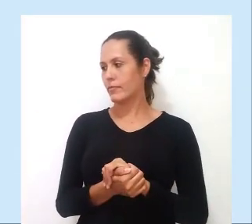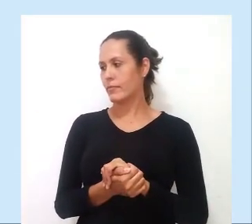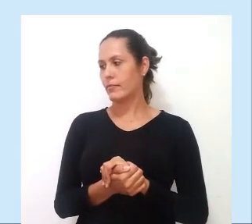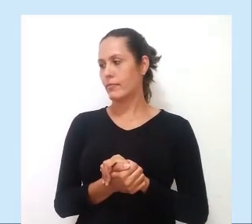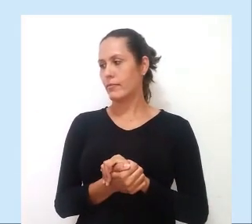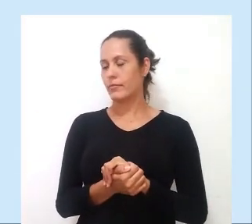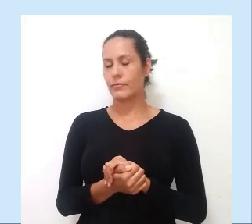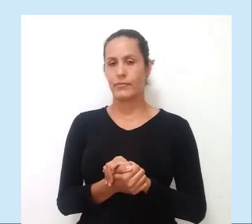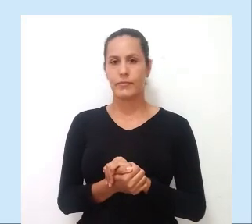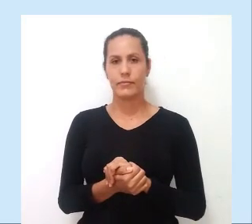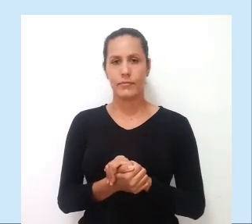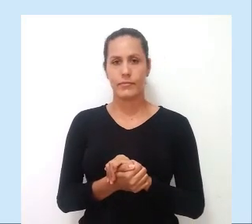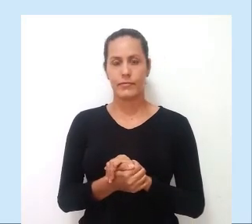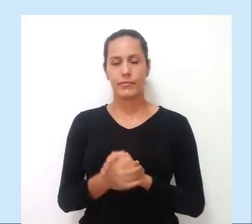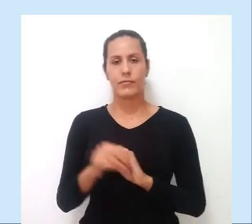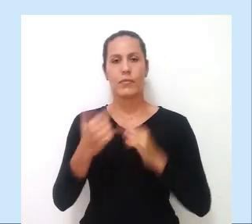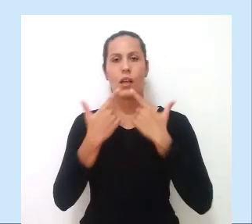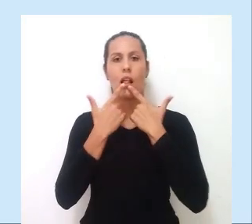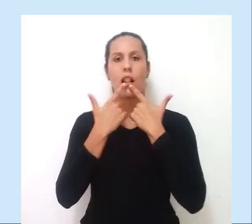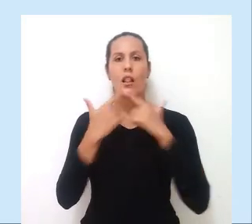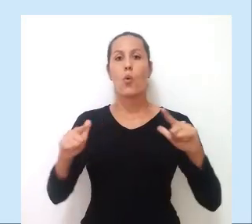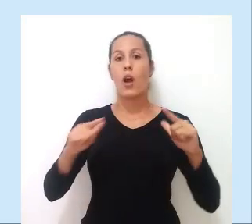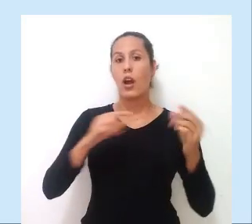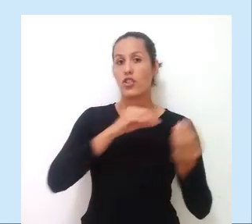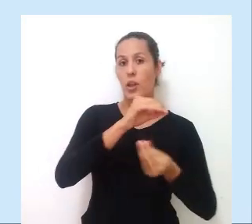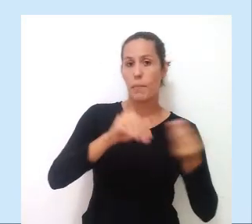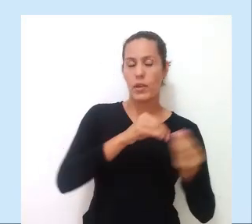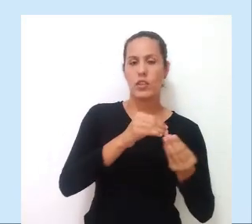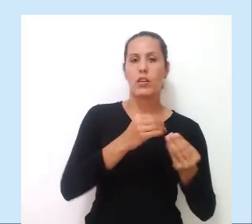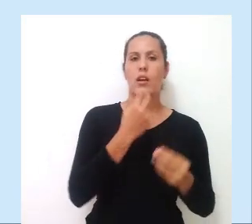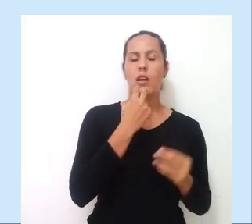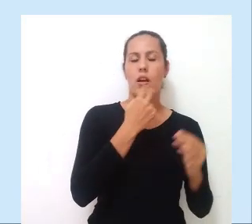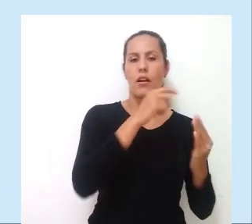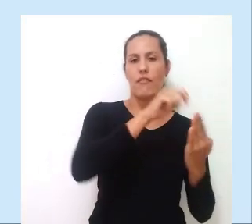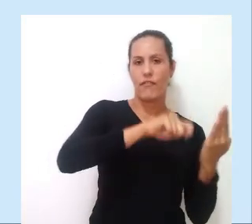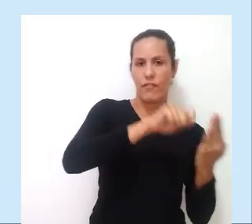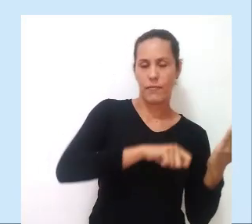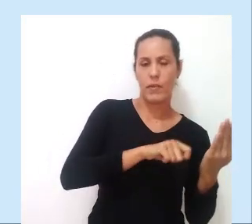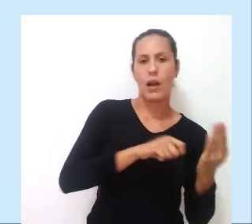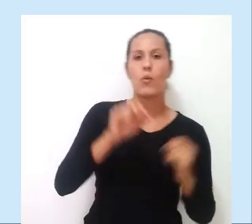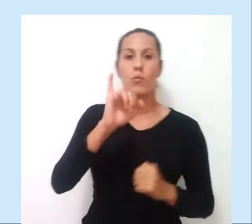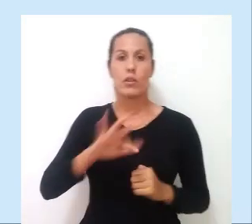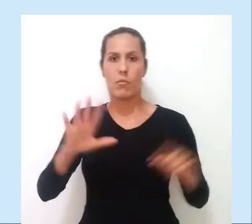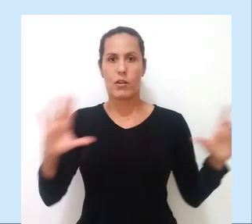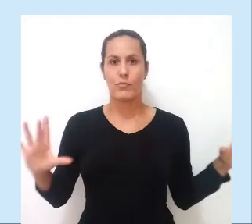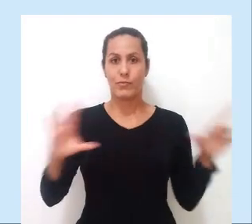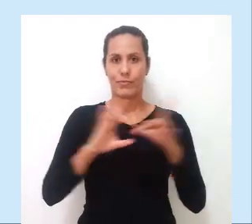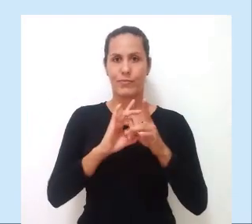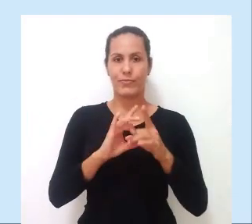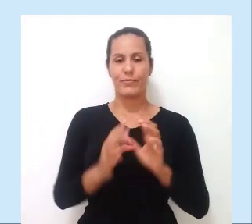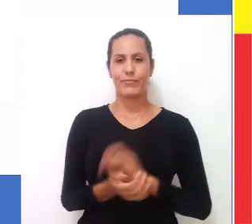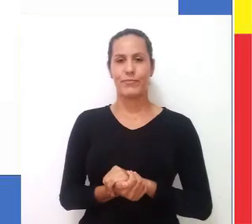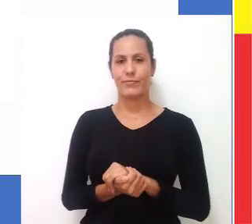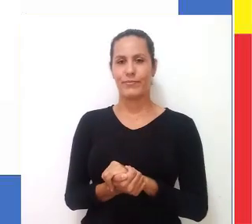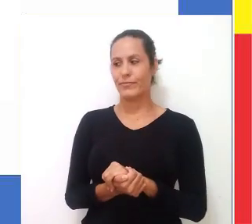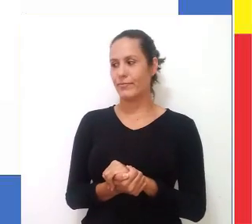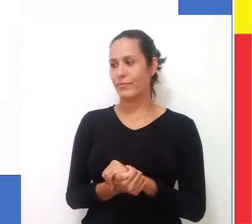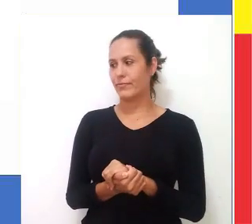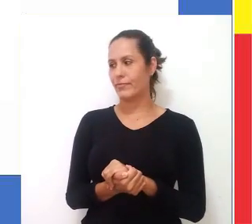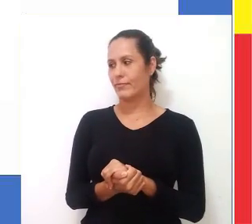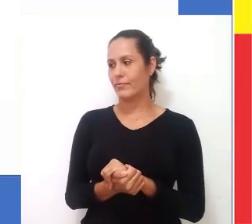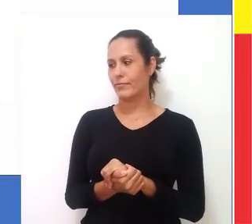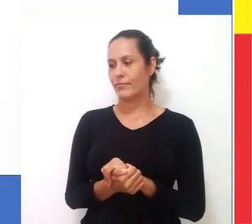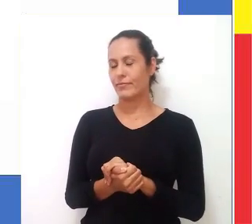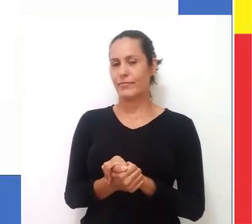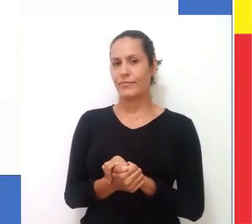é uma tirinha, é um texto que ele já usa a linguagem mista, a linguagem verbal e a não verbal. Vamos ao texto? Hey